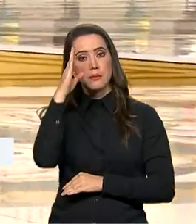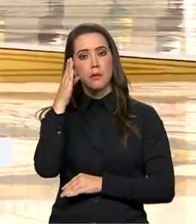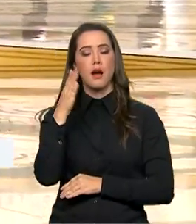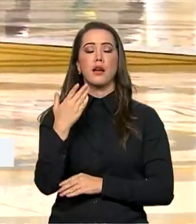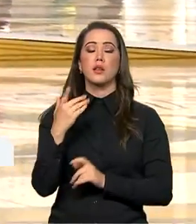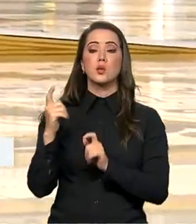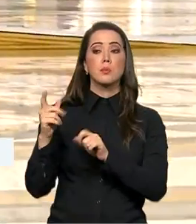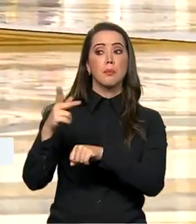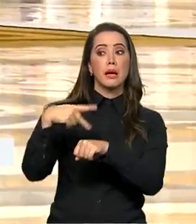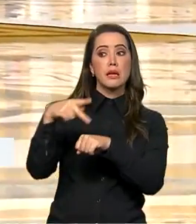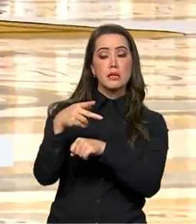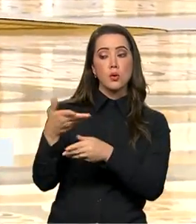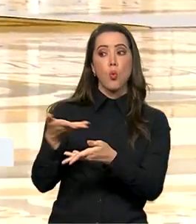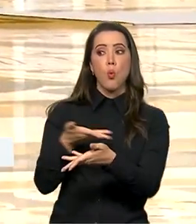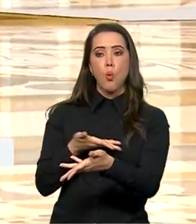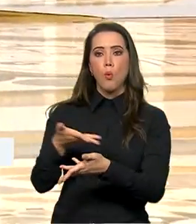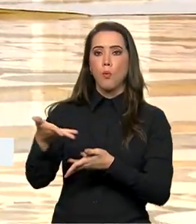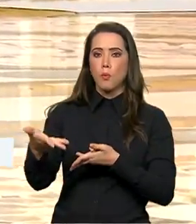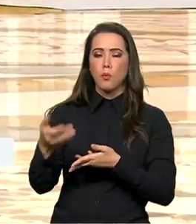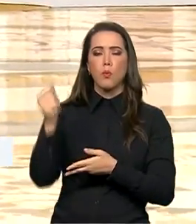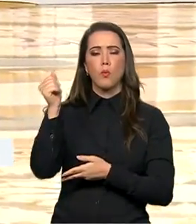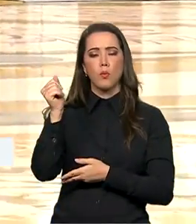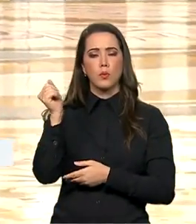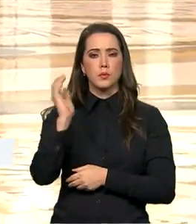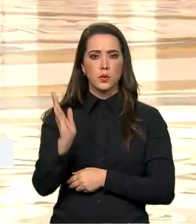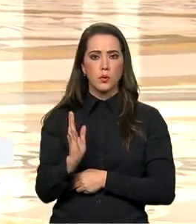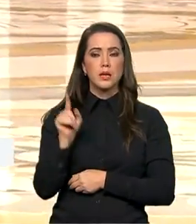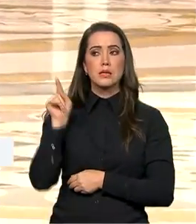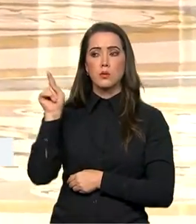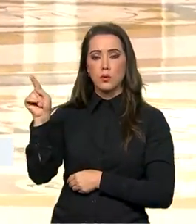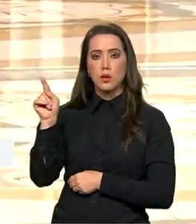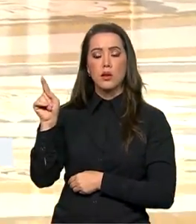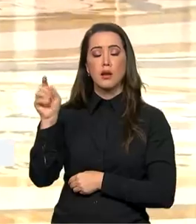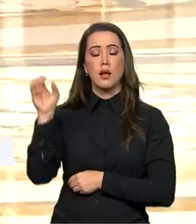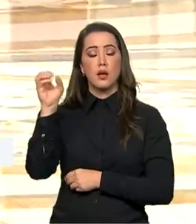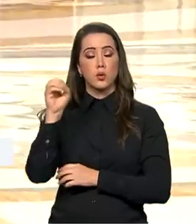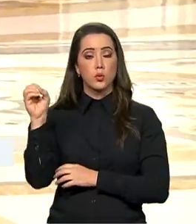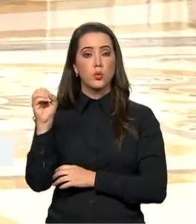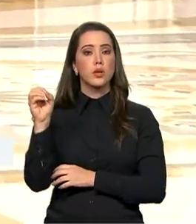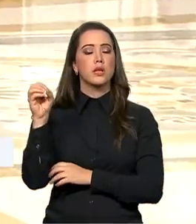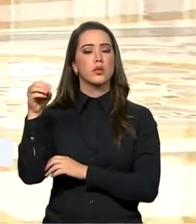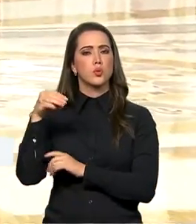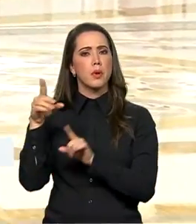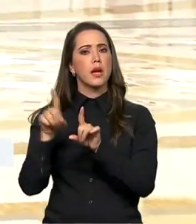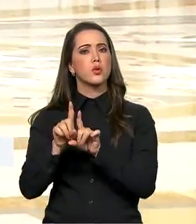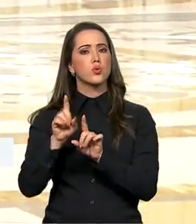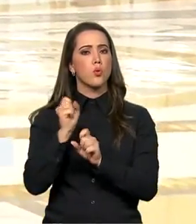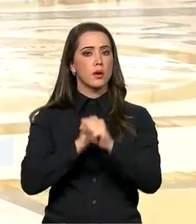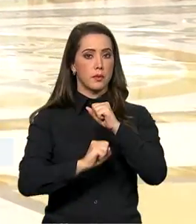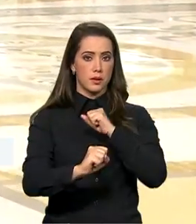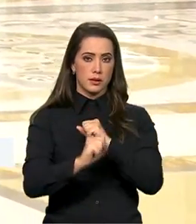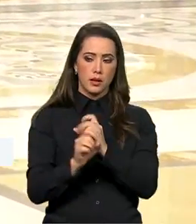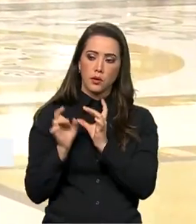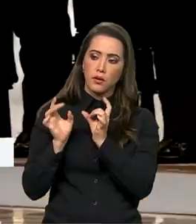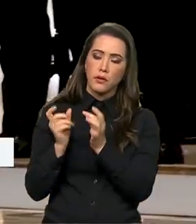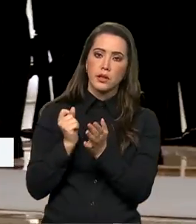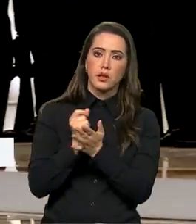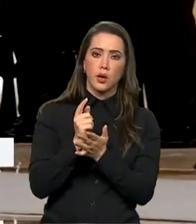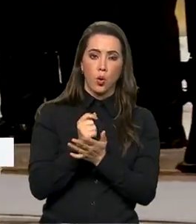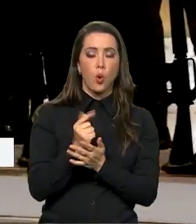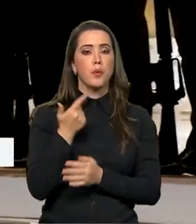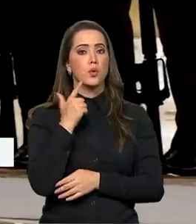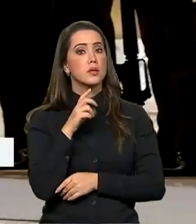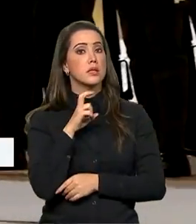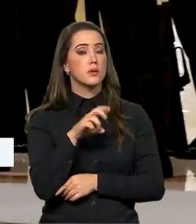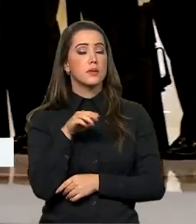parceiros comerciais do Brasil no Oriente Médio. No ano passado, o comércio bilateral alcançou a marca de